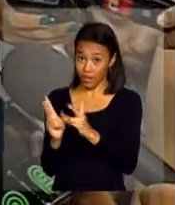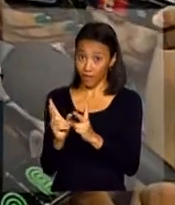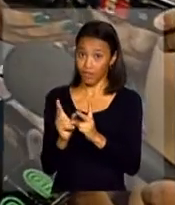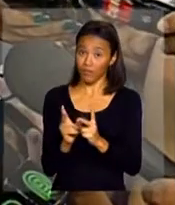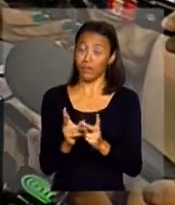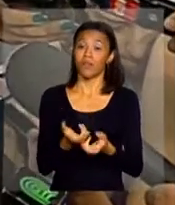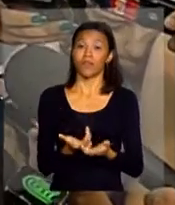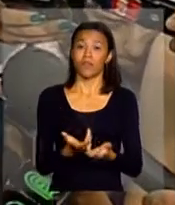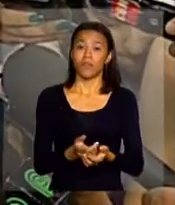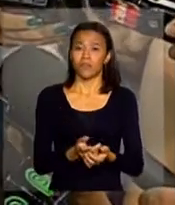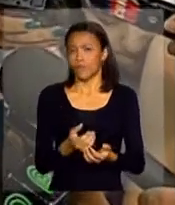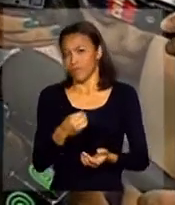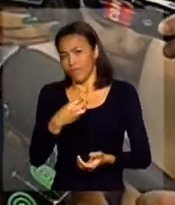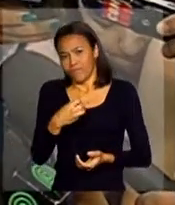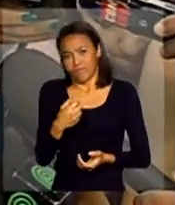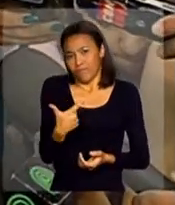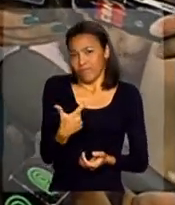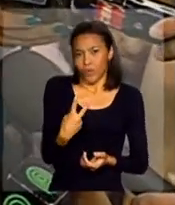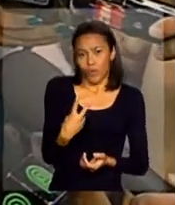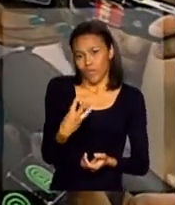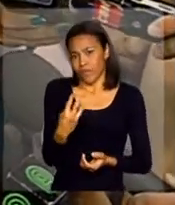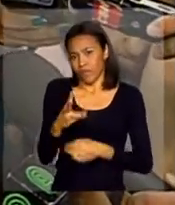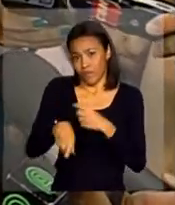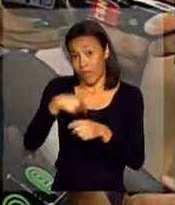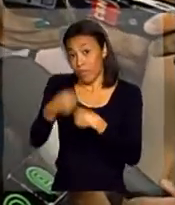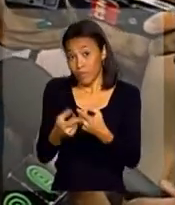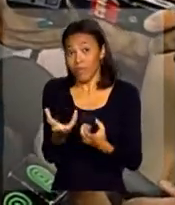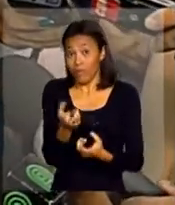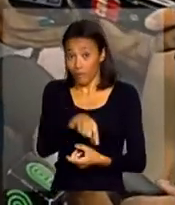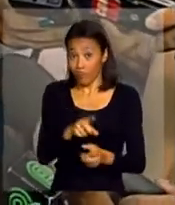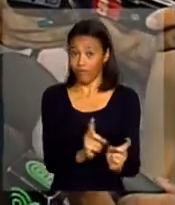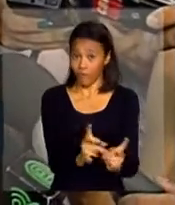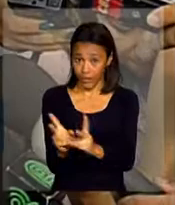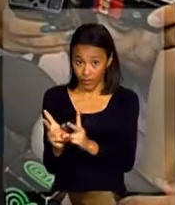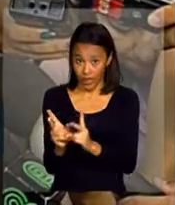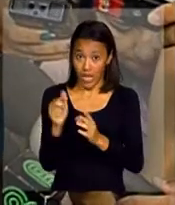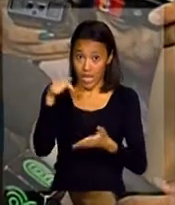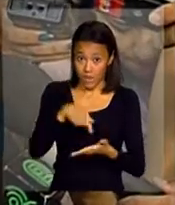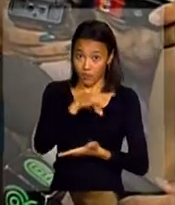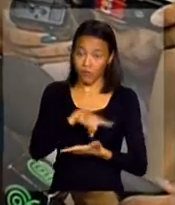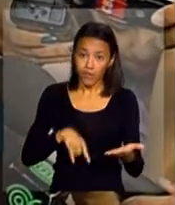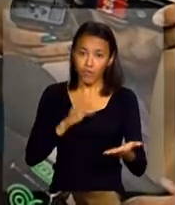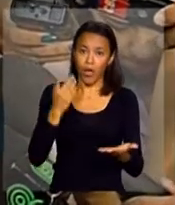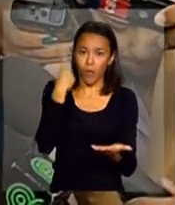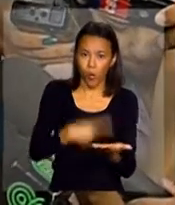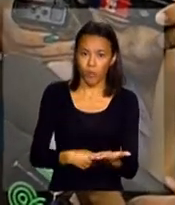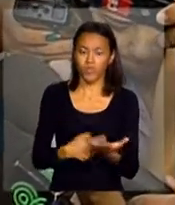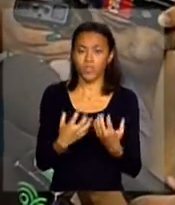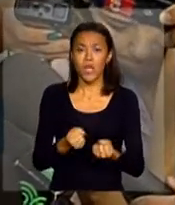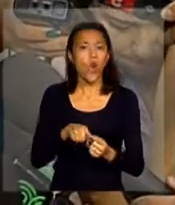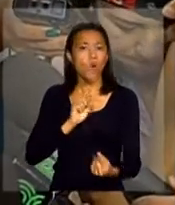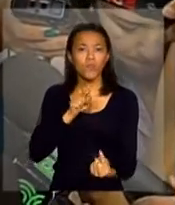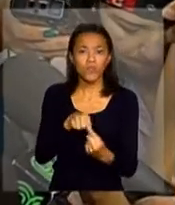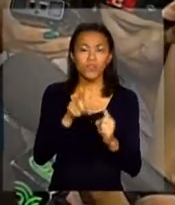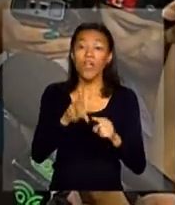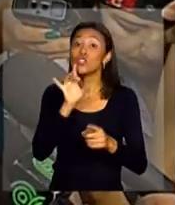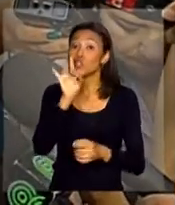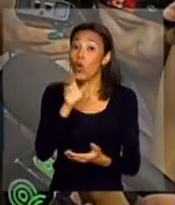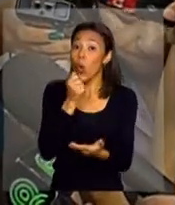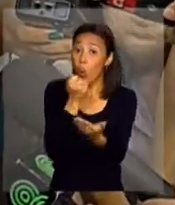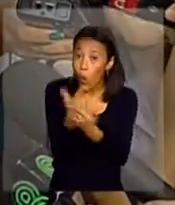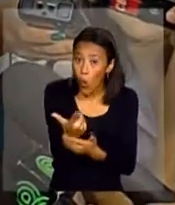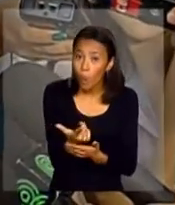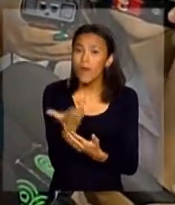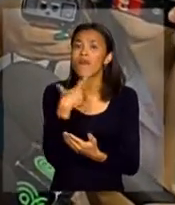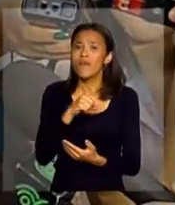soja 2 ou 3 anos depois e depois querer vender isso. A moratória tem exatamente esse objetivo, só se compra soja